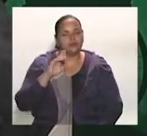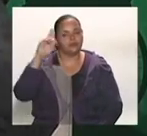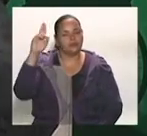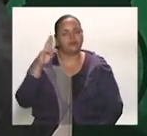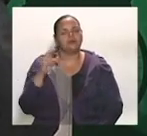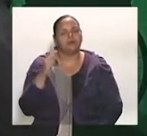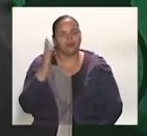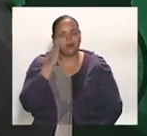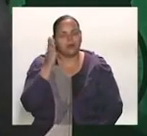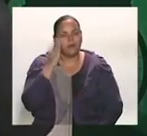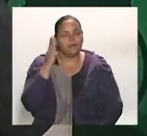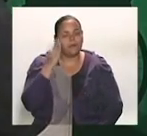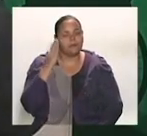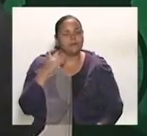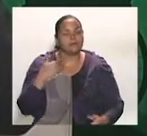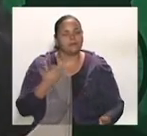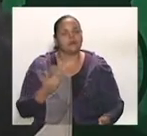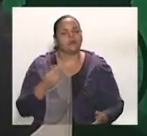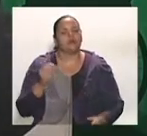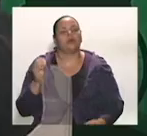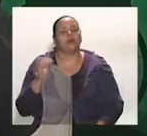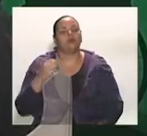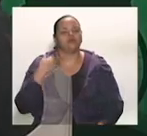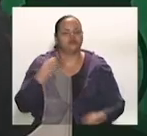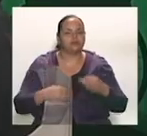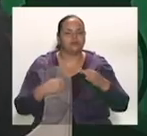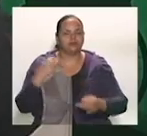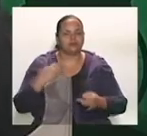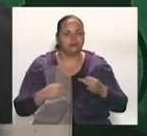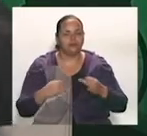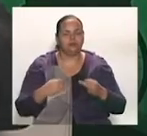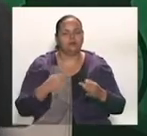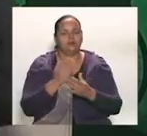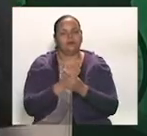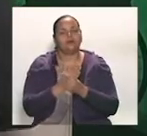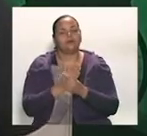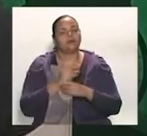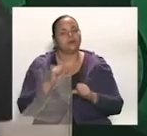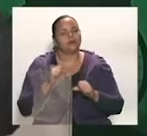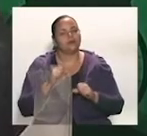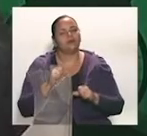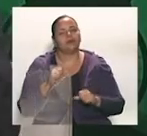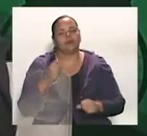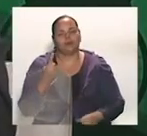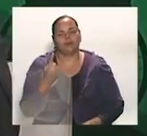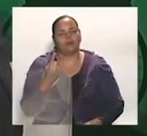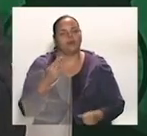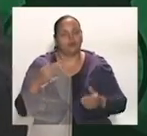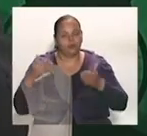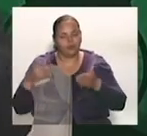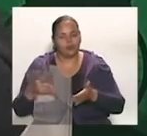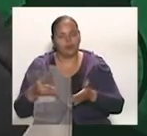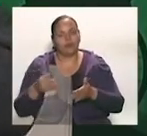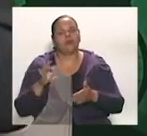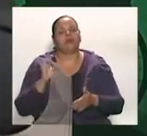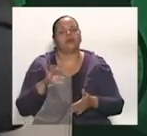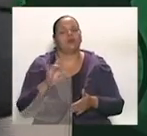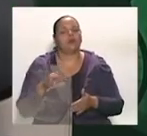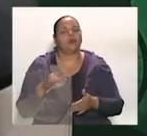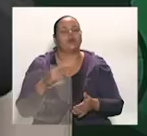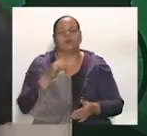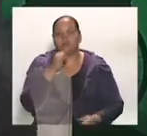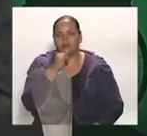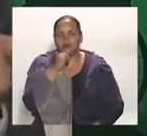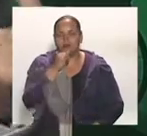da justiça desportiva eles sabem muito bem quais são as questões de doping que atingem aquela modalidade. Então, na medida em que